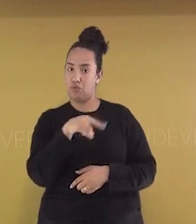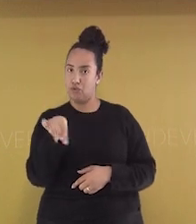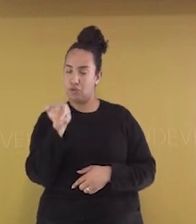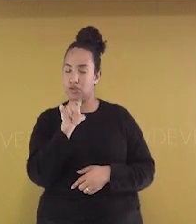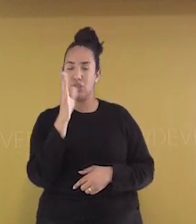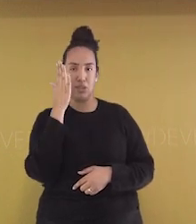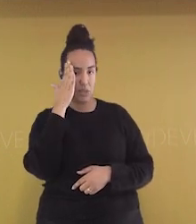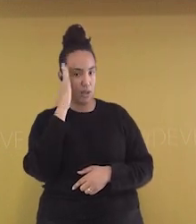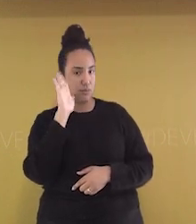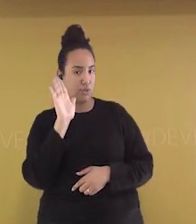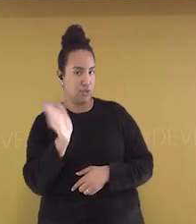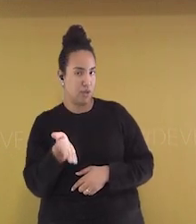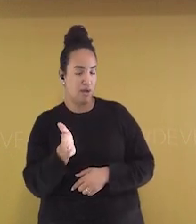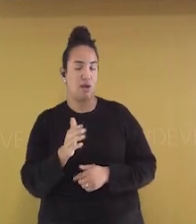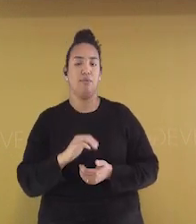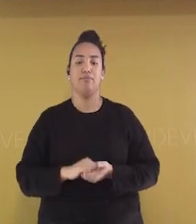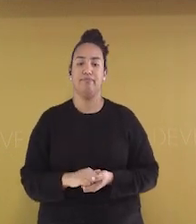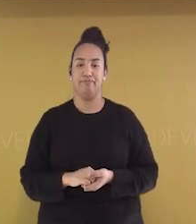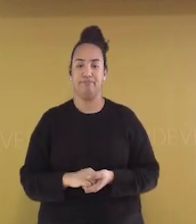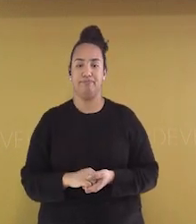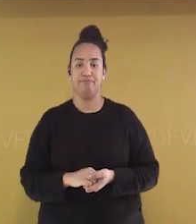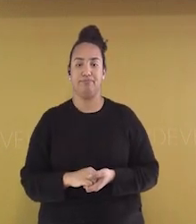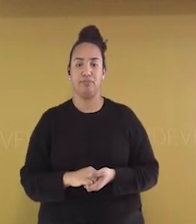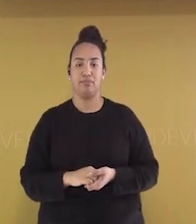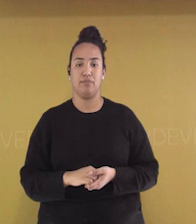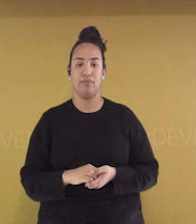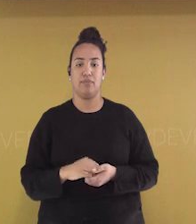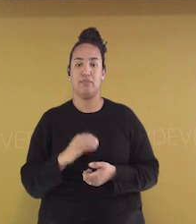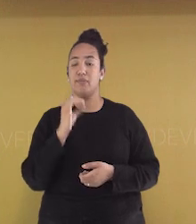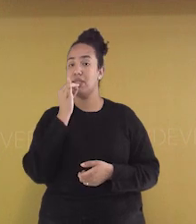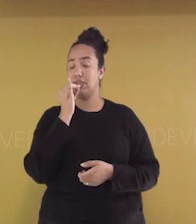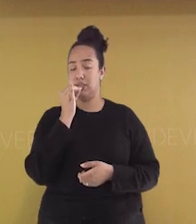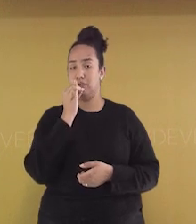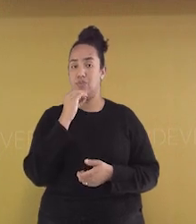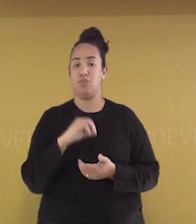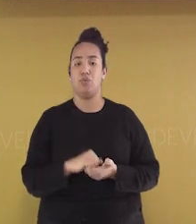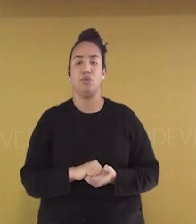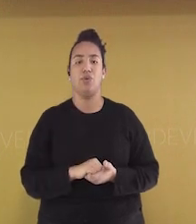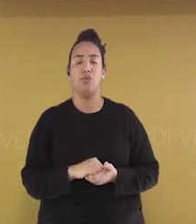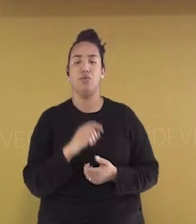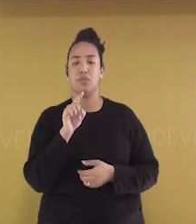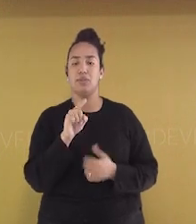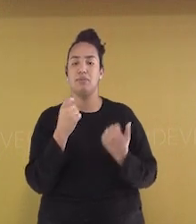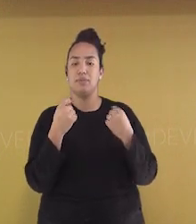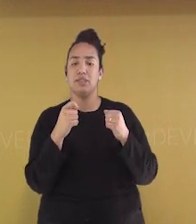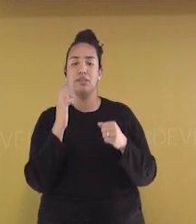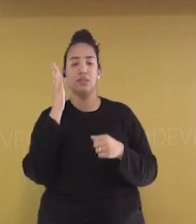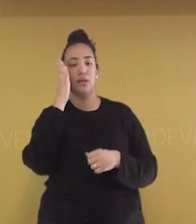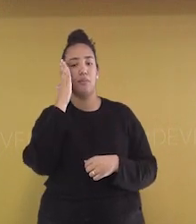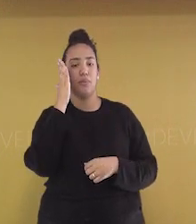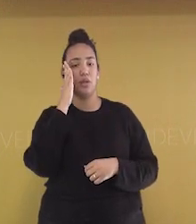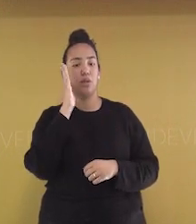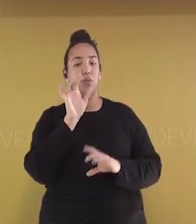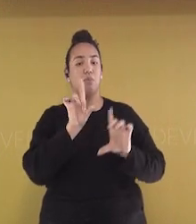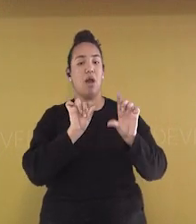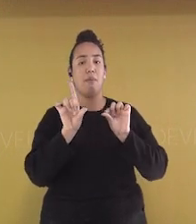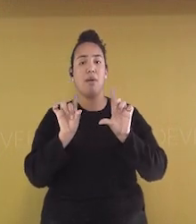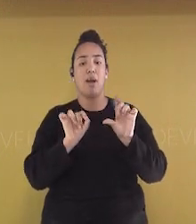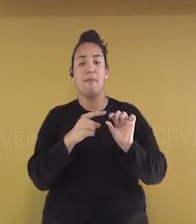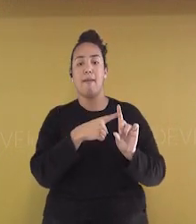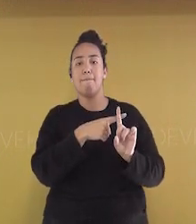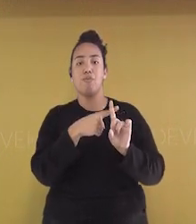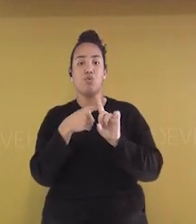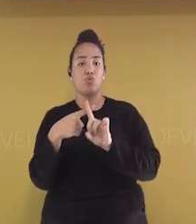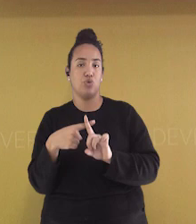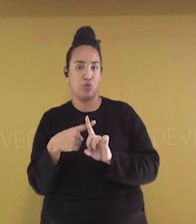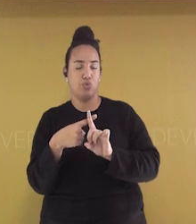que você já conhece, sem marcar os próprios primos, ou seja, você deve ir assinalando